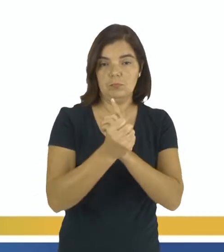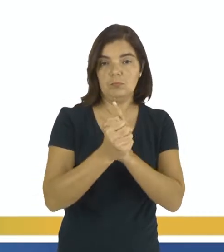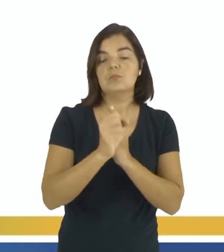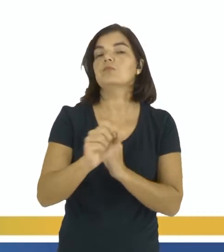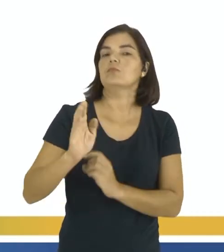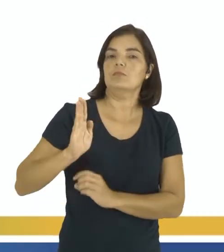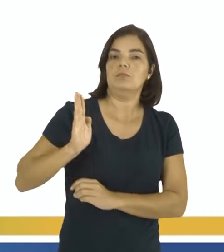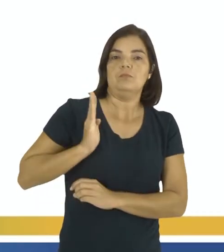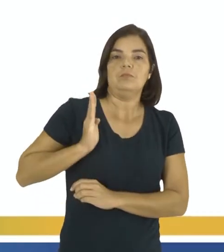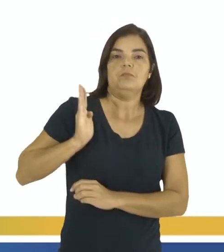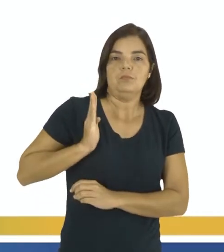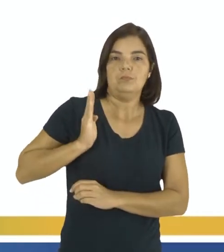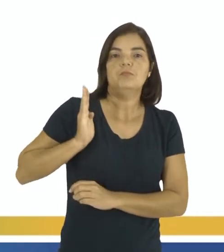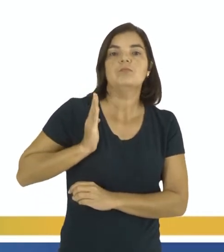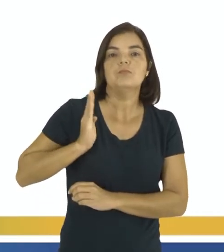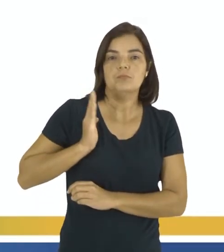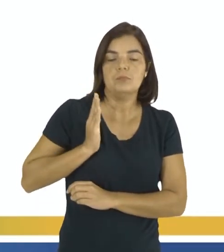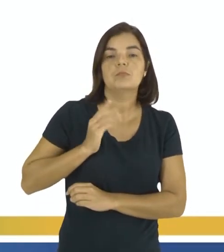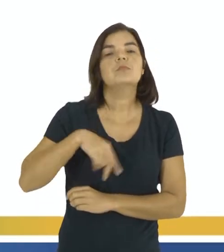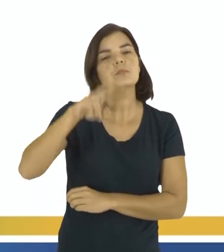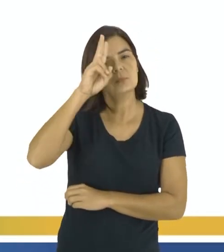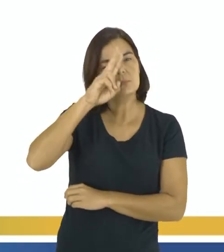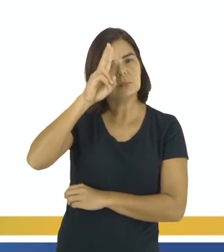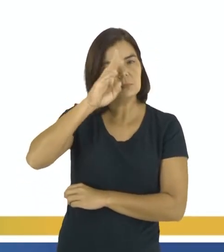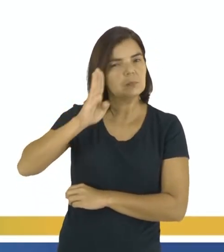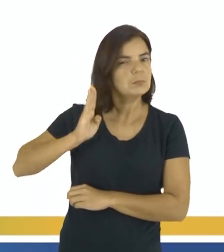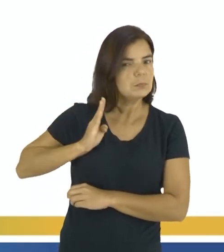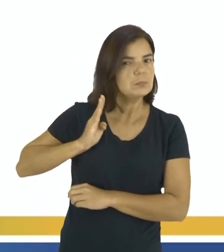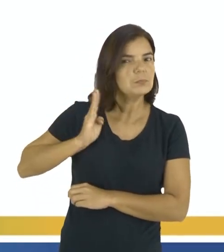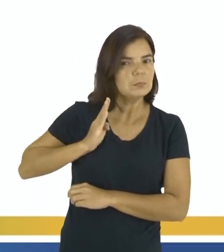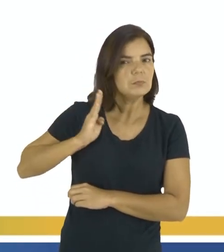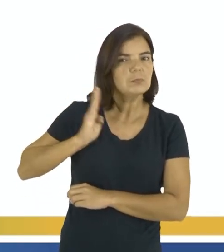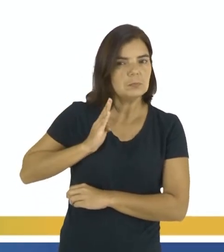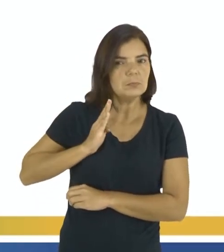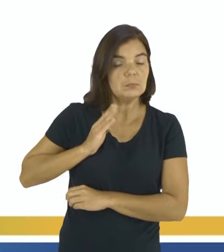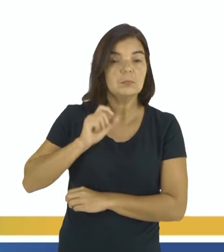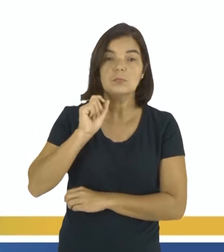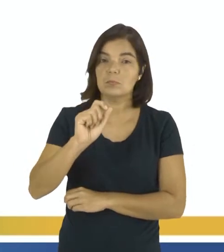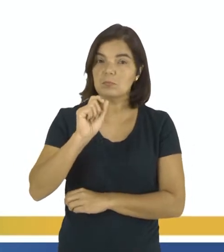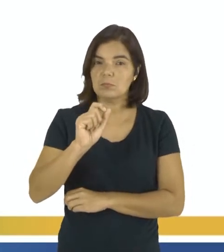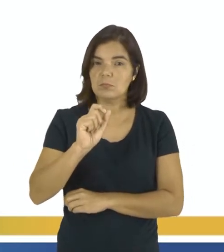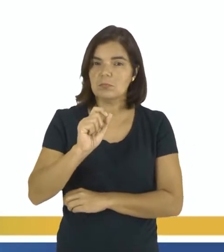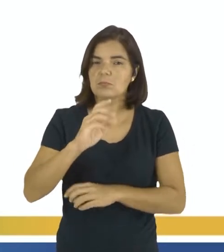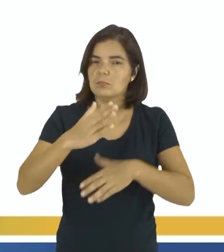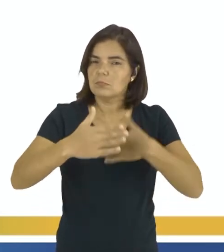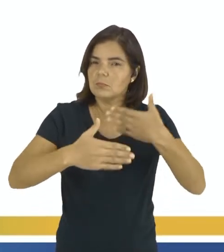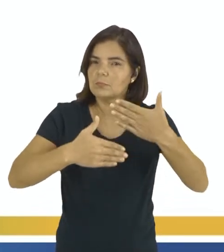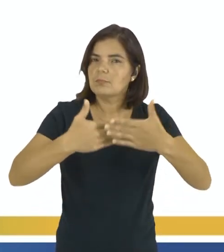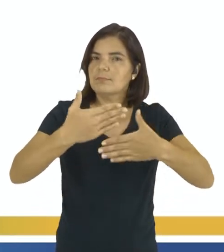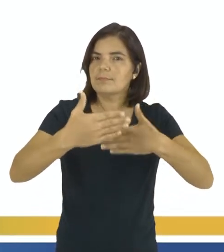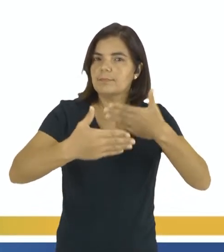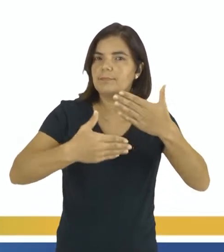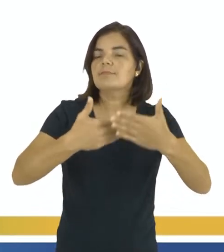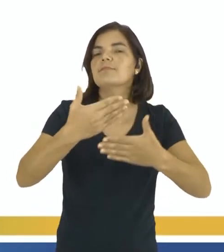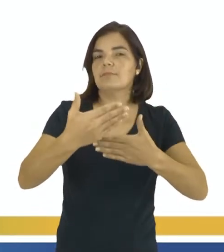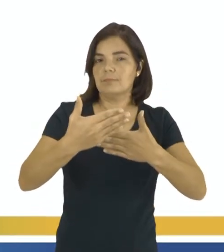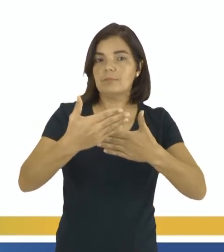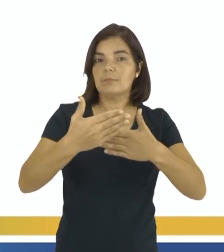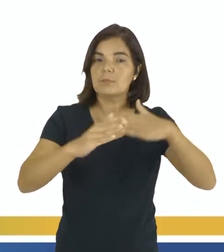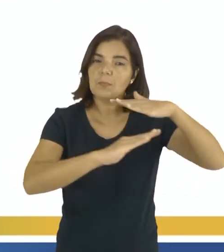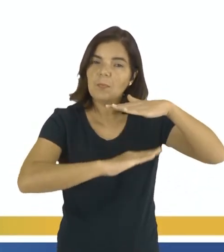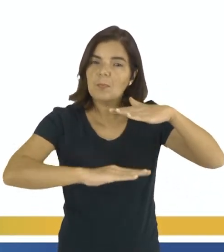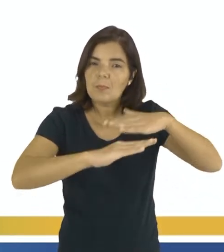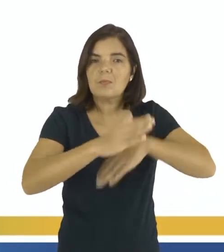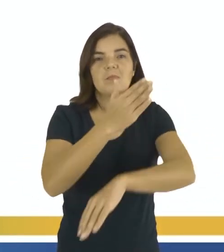burguesia. Pessoal, vocês lembram que a burguesia está em ascensão? Ela está se desenvolvendo lá na Baixa Idade